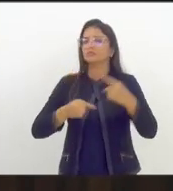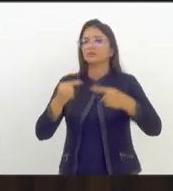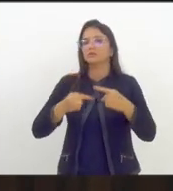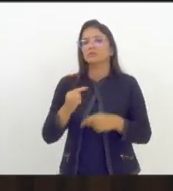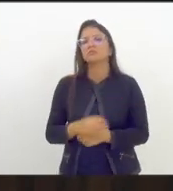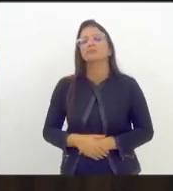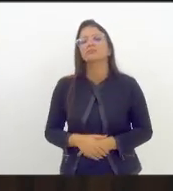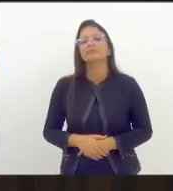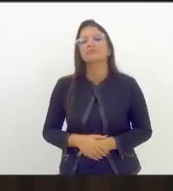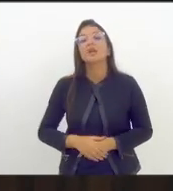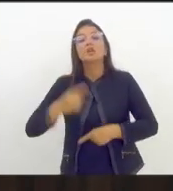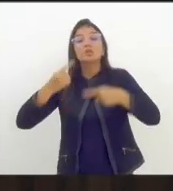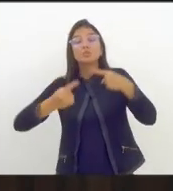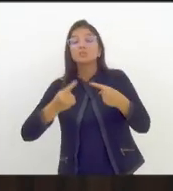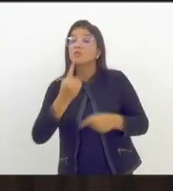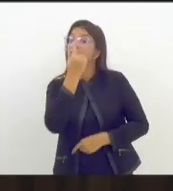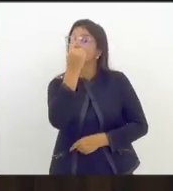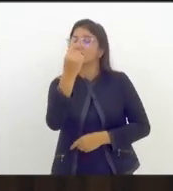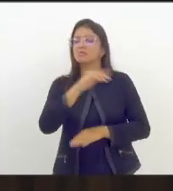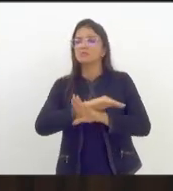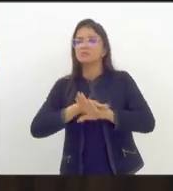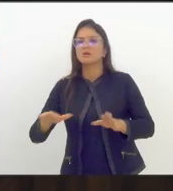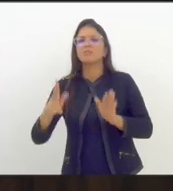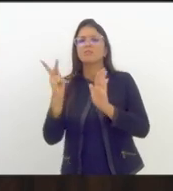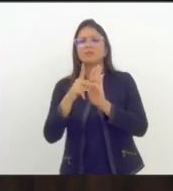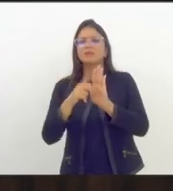discussão única, projeto de resolução